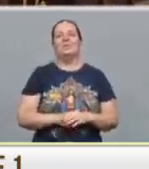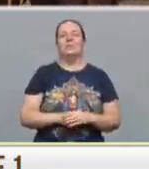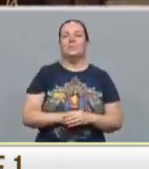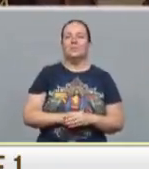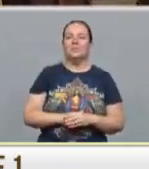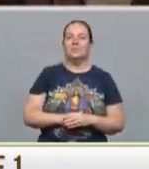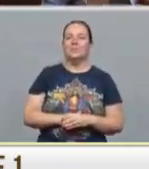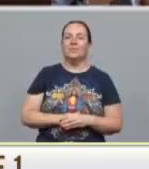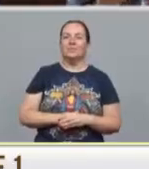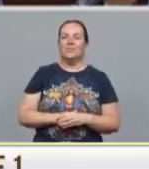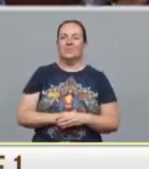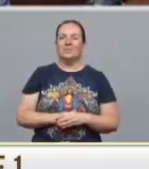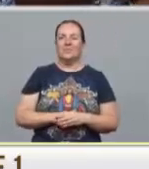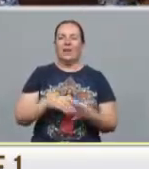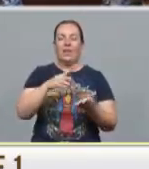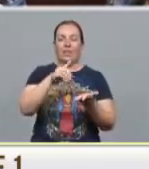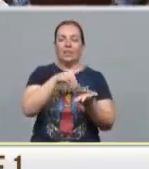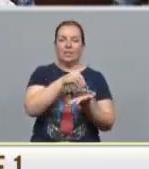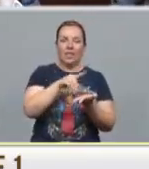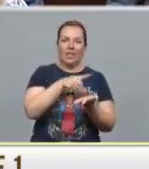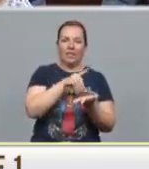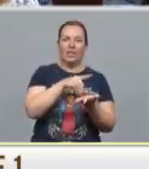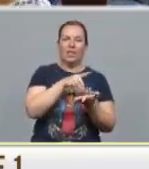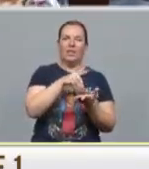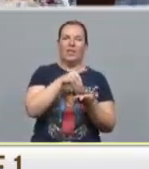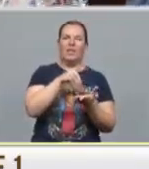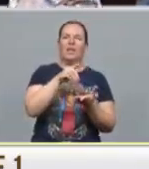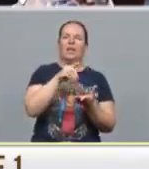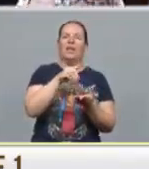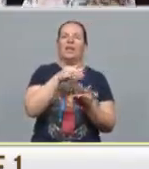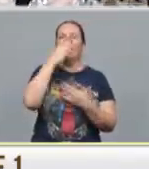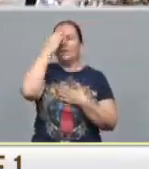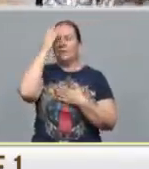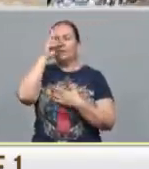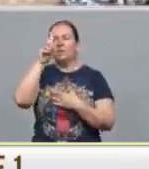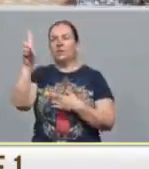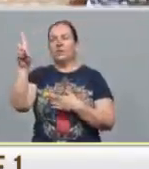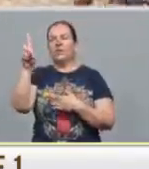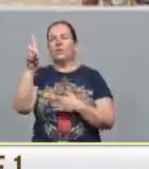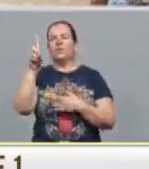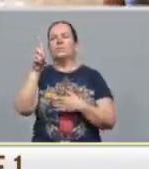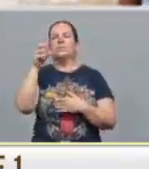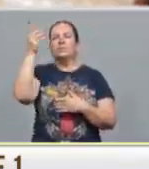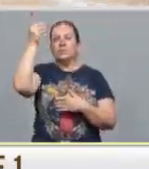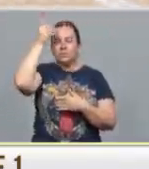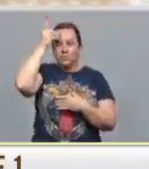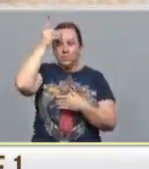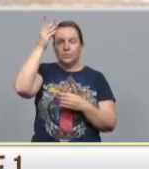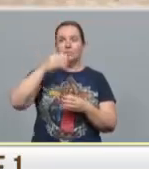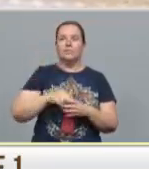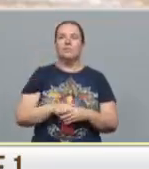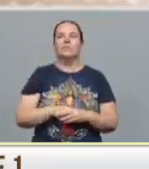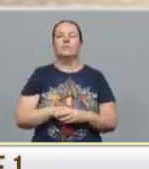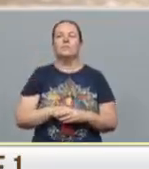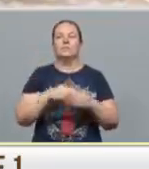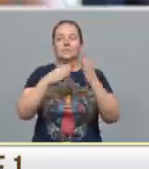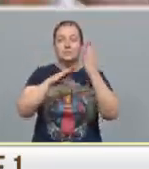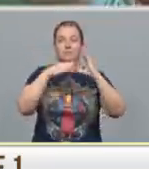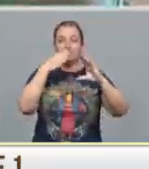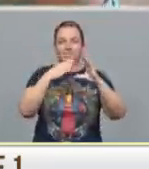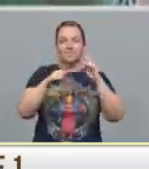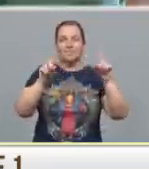Seus CDs e DVDs, agradecemos a Deus pelo dom de compor e usar sua voz para tocar